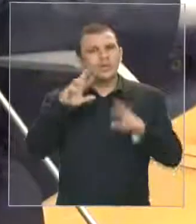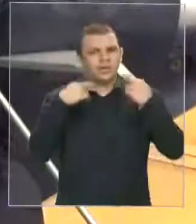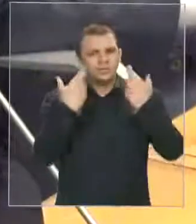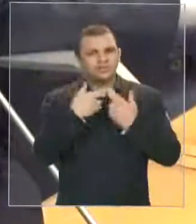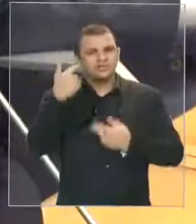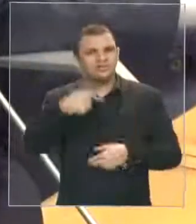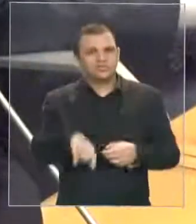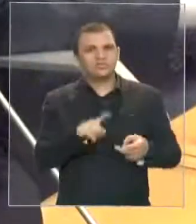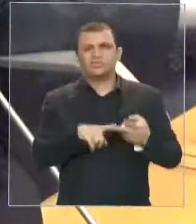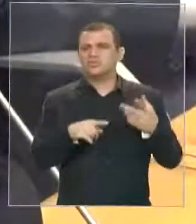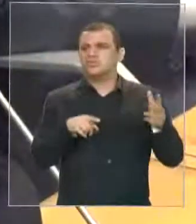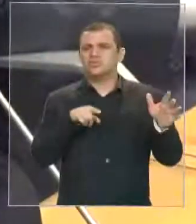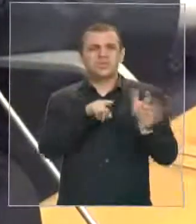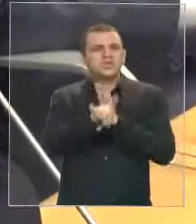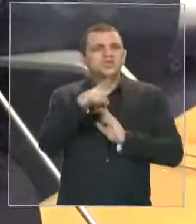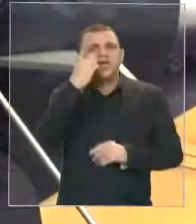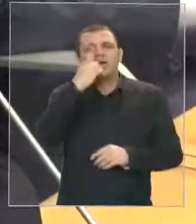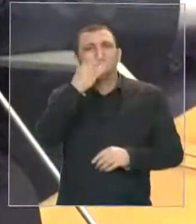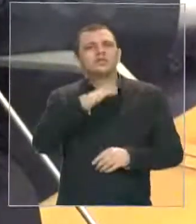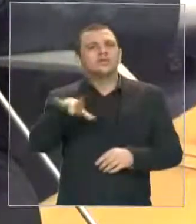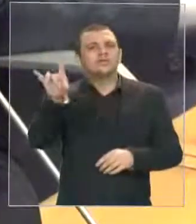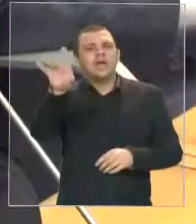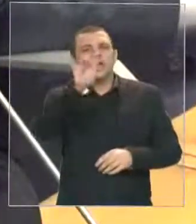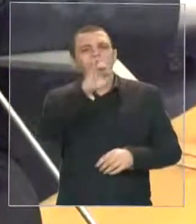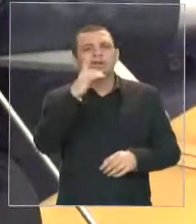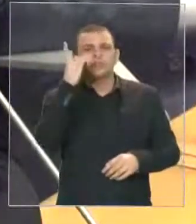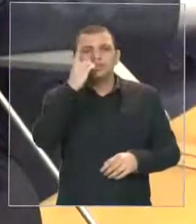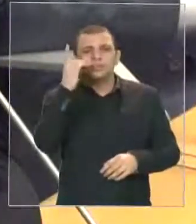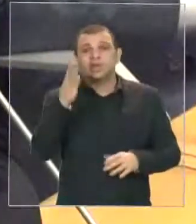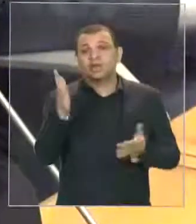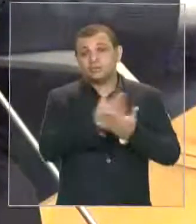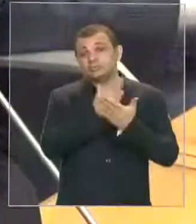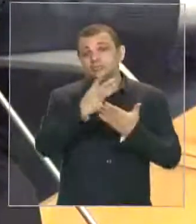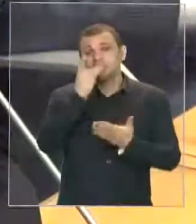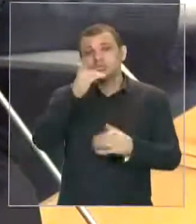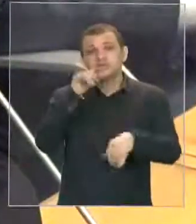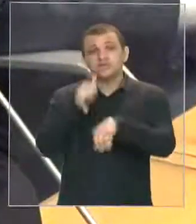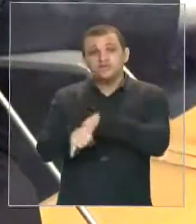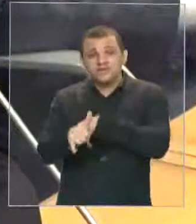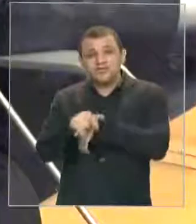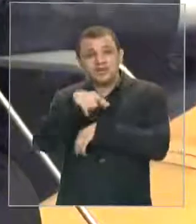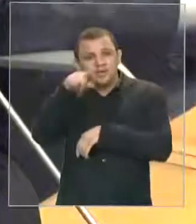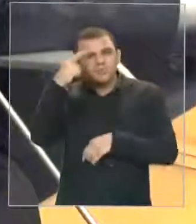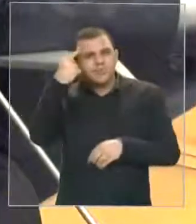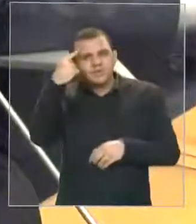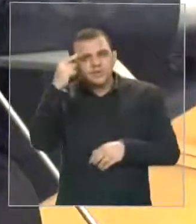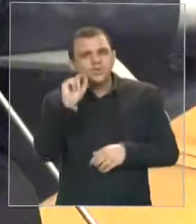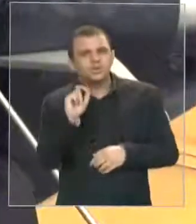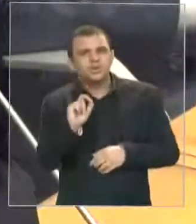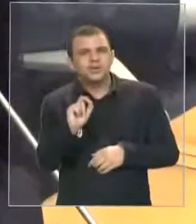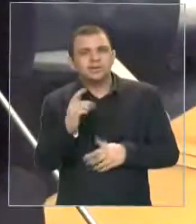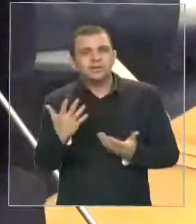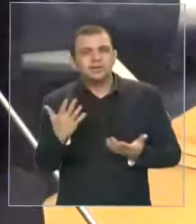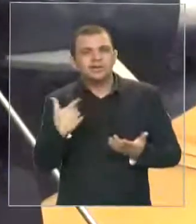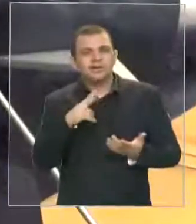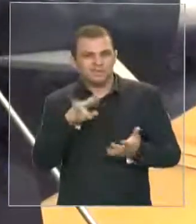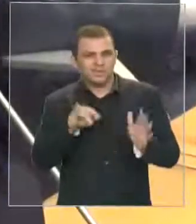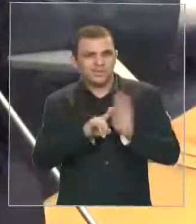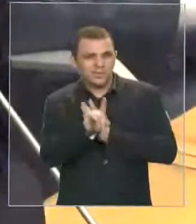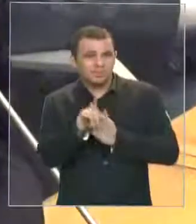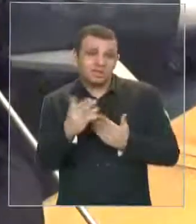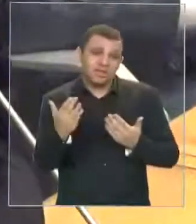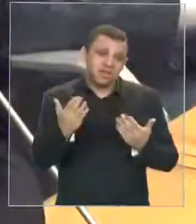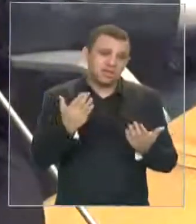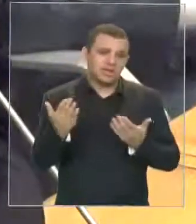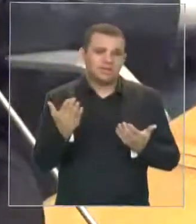os deputados, o que cada um que não estava lá presente pensa a respeito, tipo assim, não